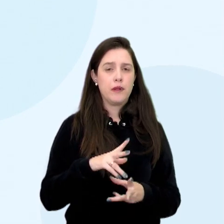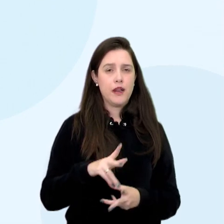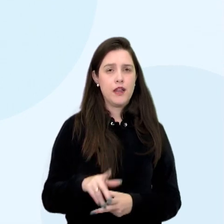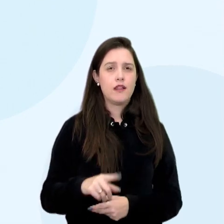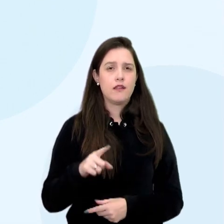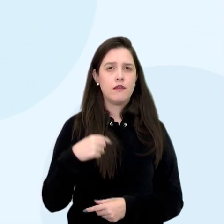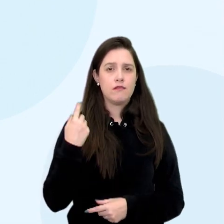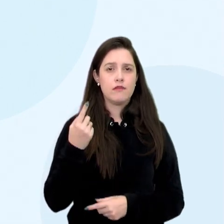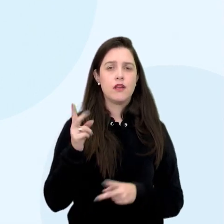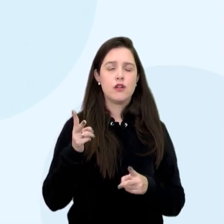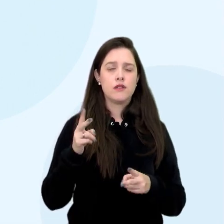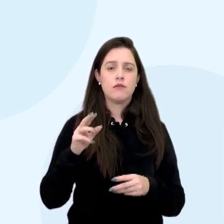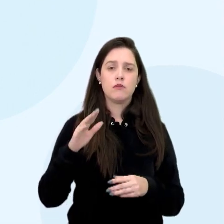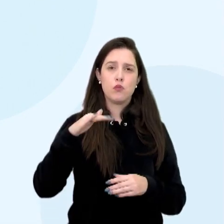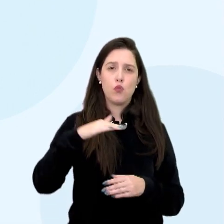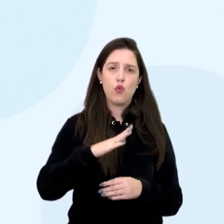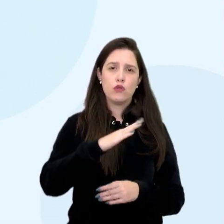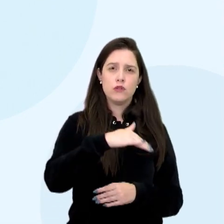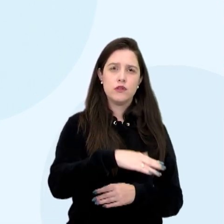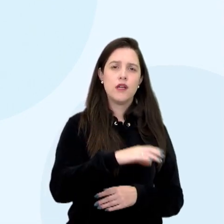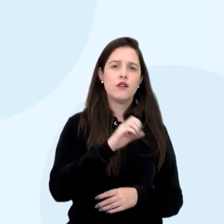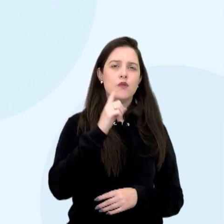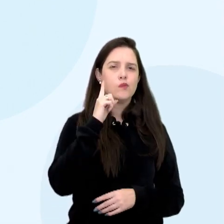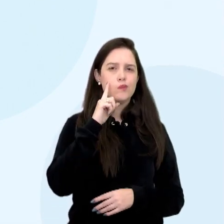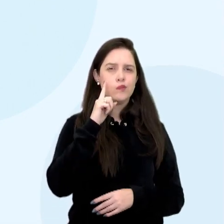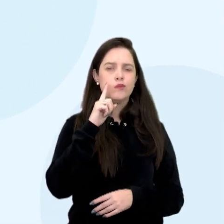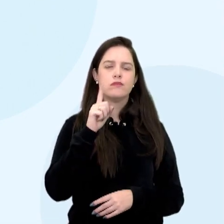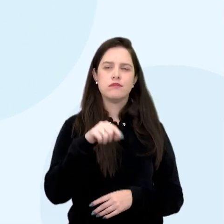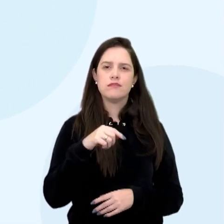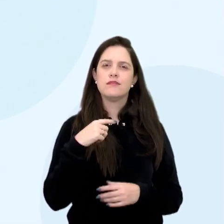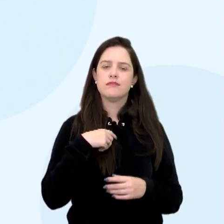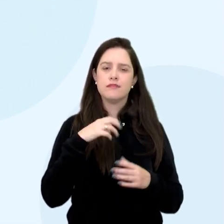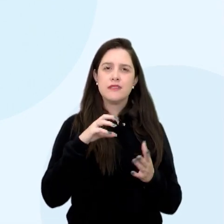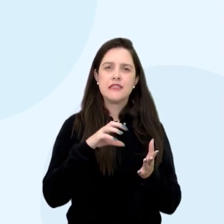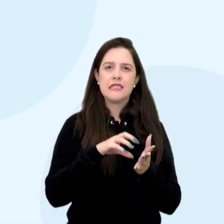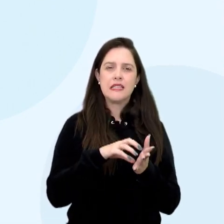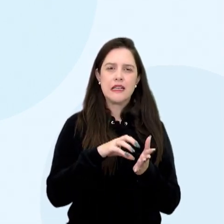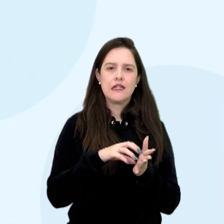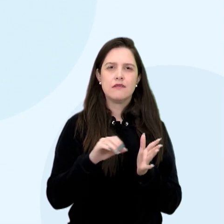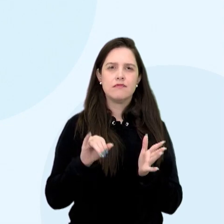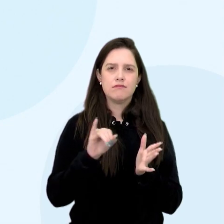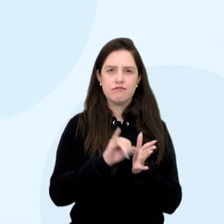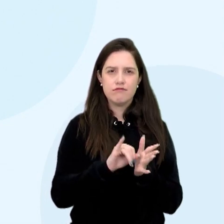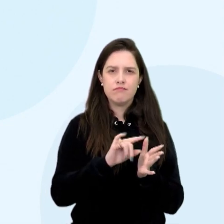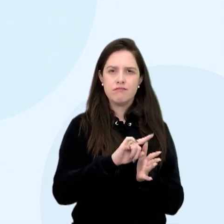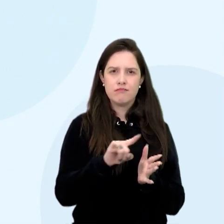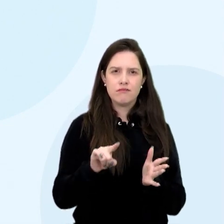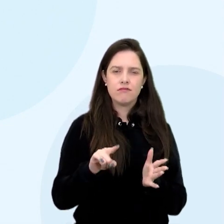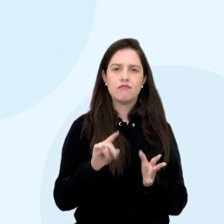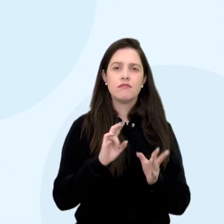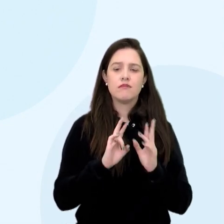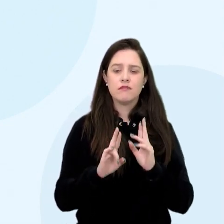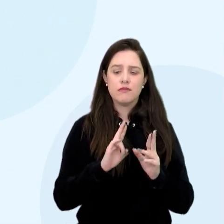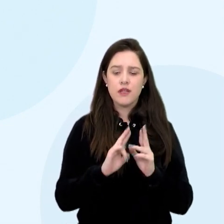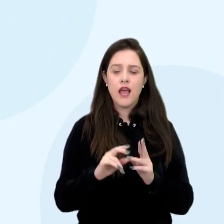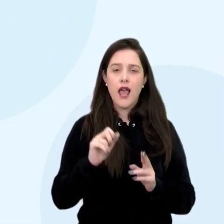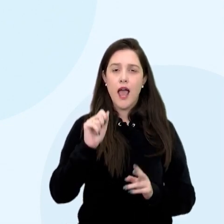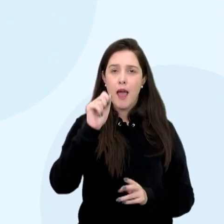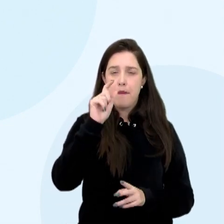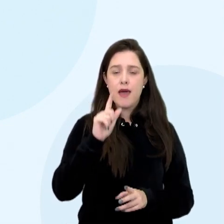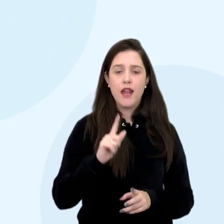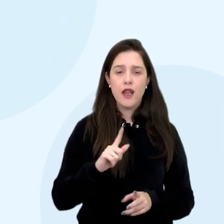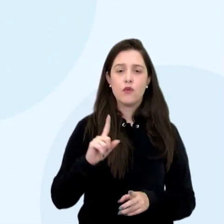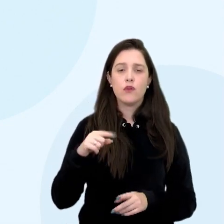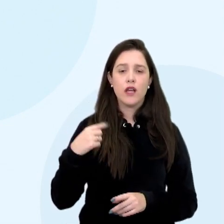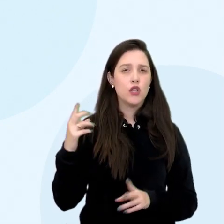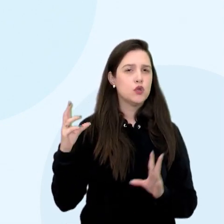as cadeias montanhosas nos Estados Unidos, vejo que aquelas faixas etárias, aquelas faixas lá de cor amarelada, é onde